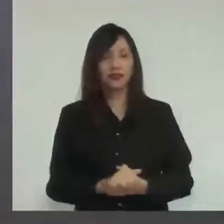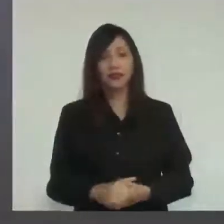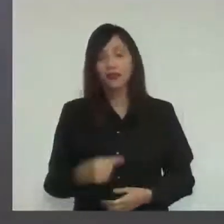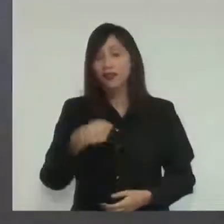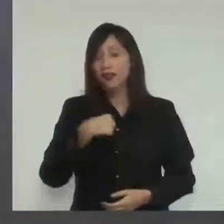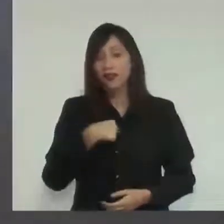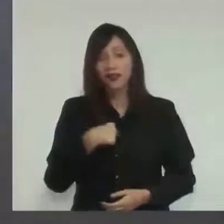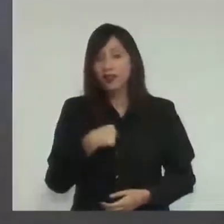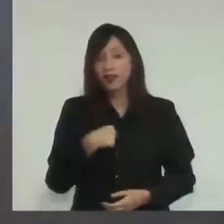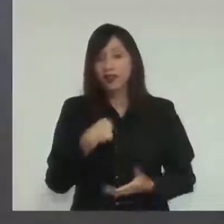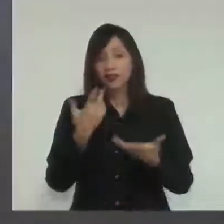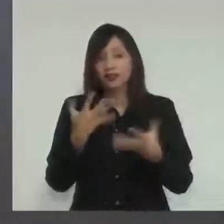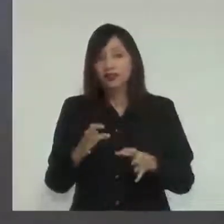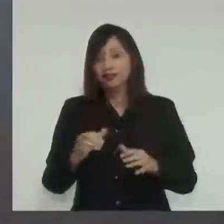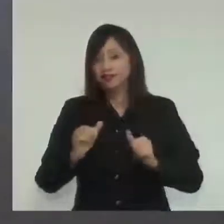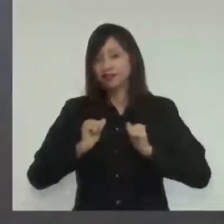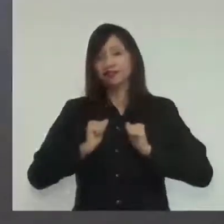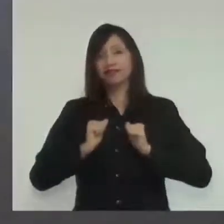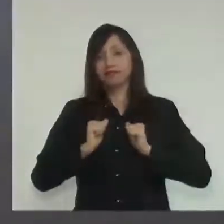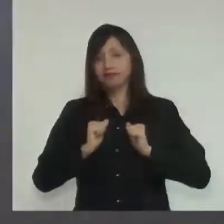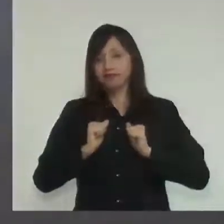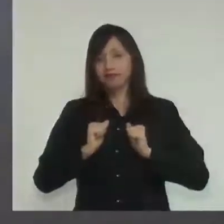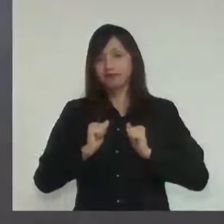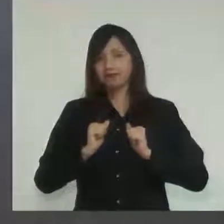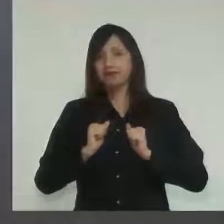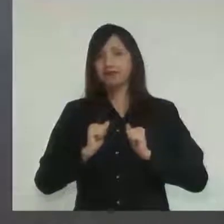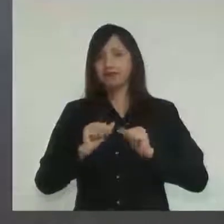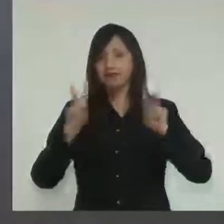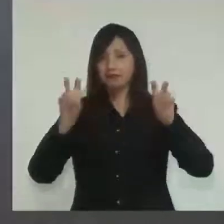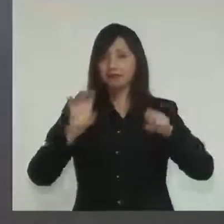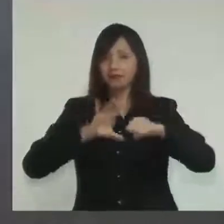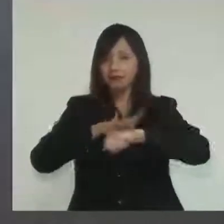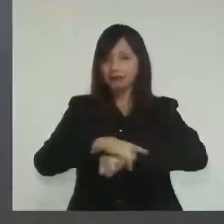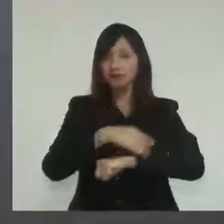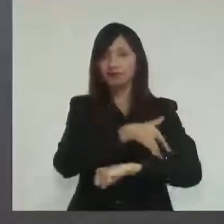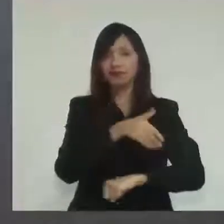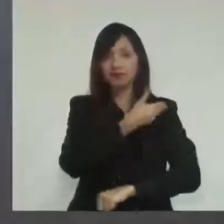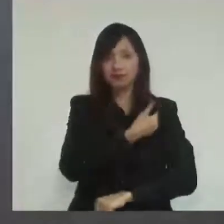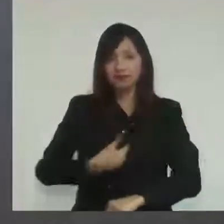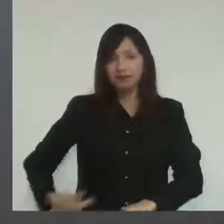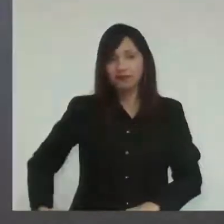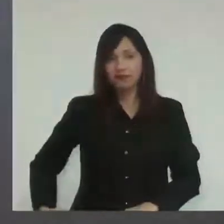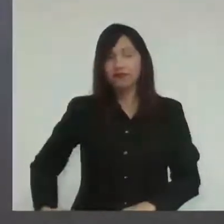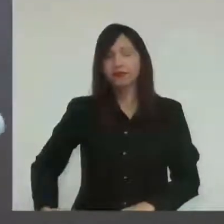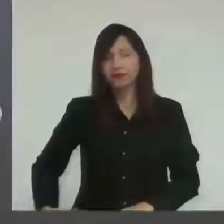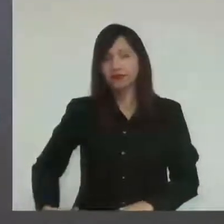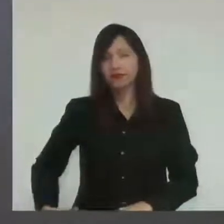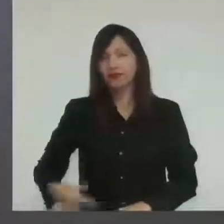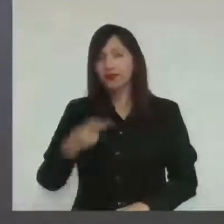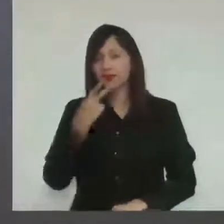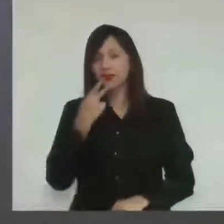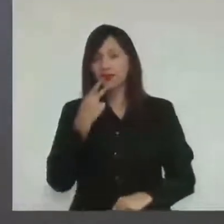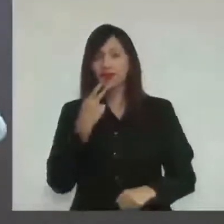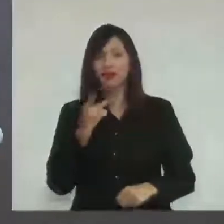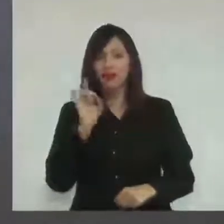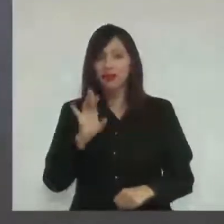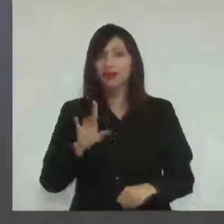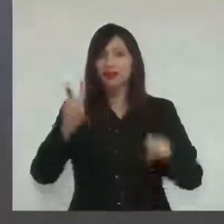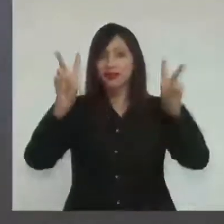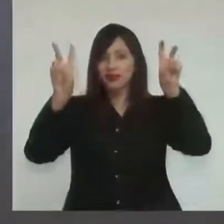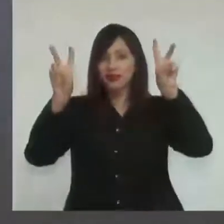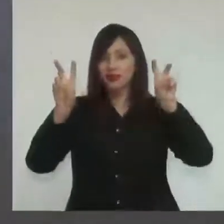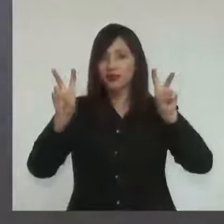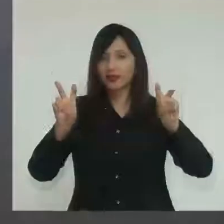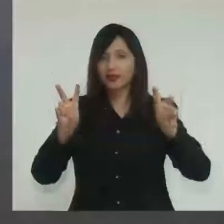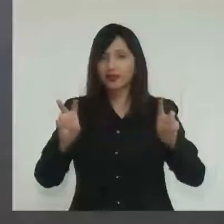Eu não quero fugir do debate da segurança pública também. Hoje eu vou falar de mais temas do que o comum, eu estava